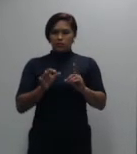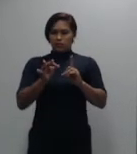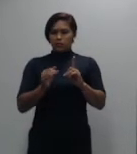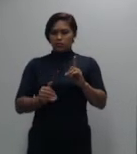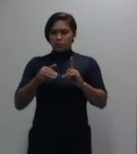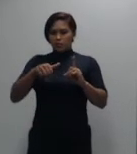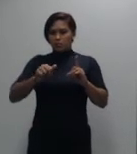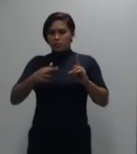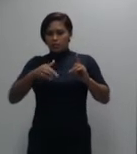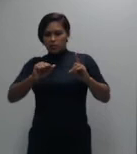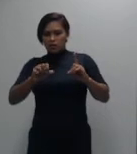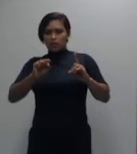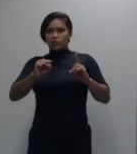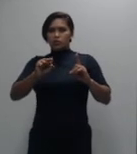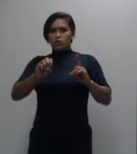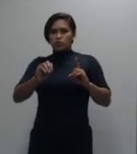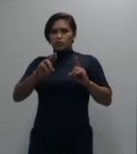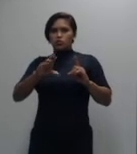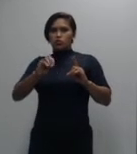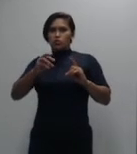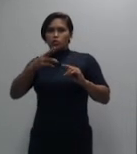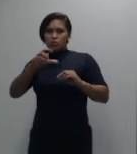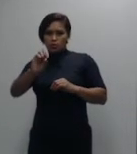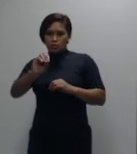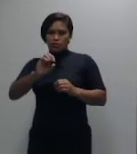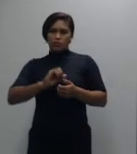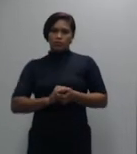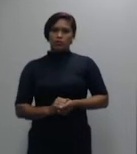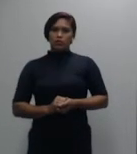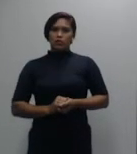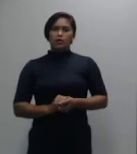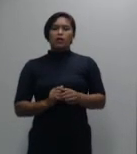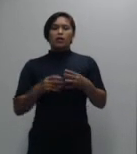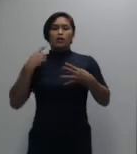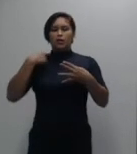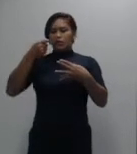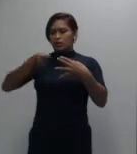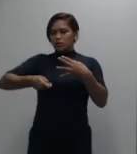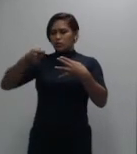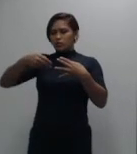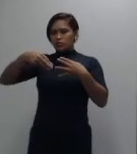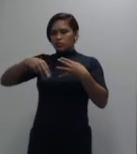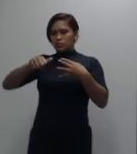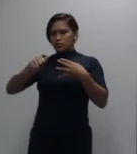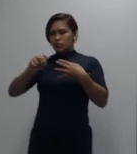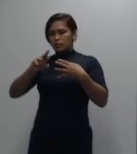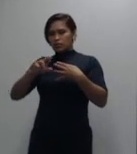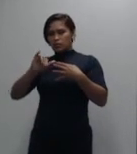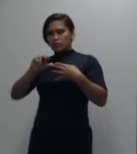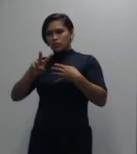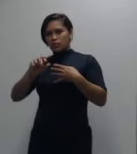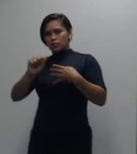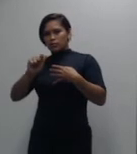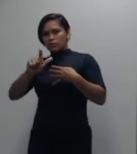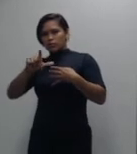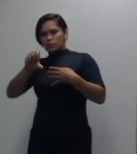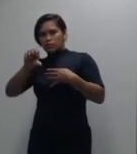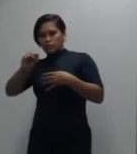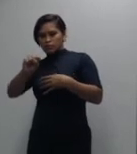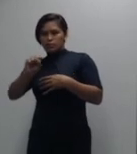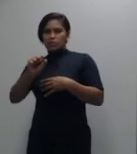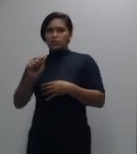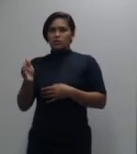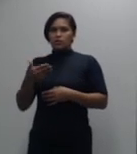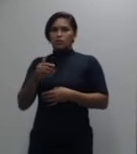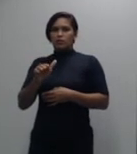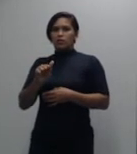Maria do Socorro Barreto Santiago e da juíza Marivalda Almeida Moutinho